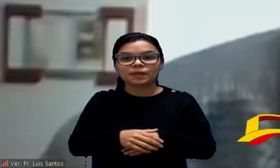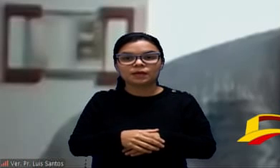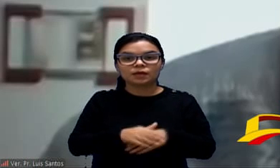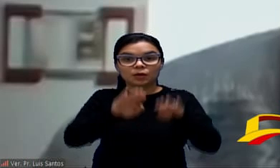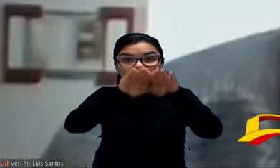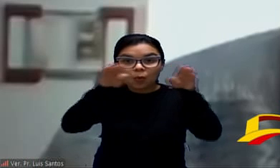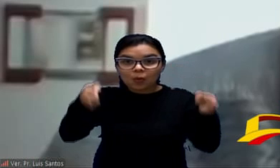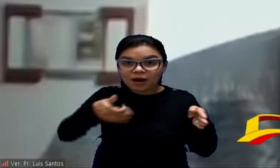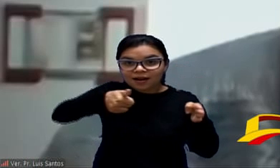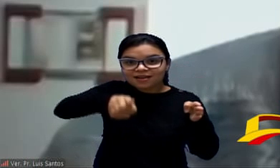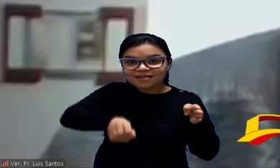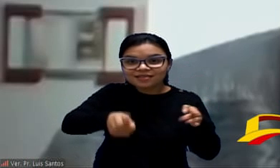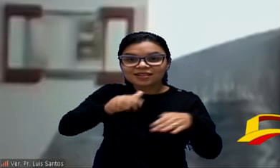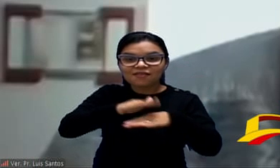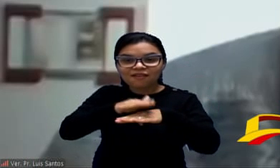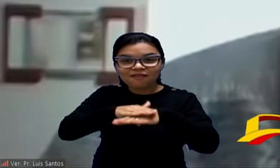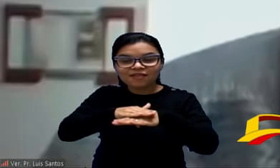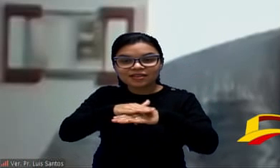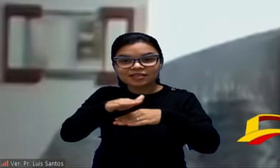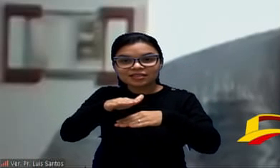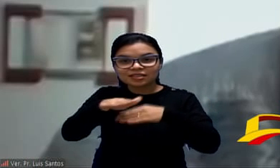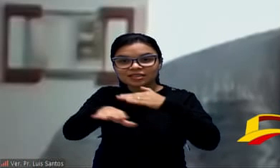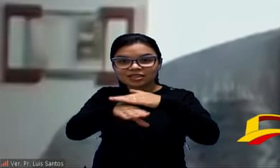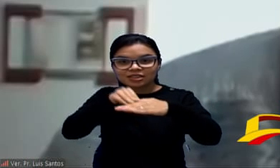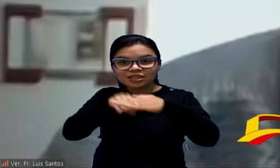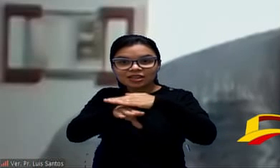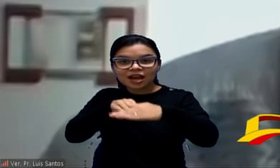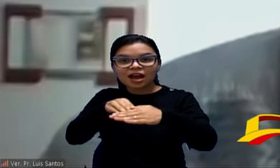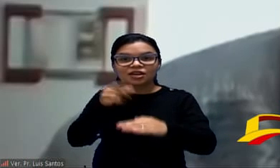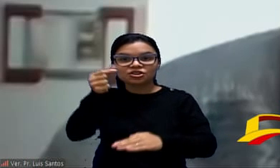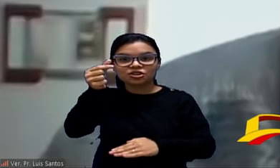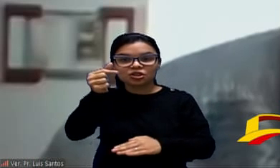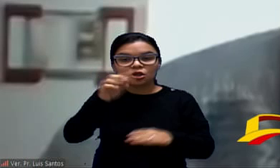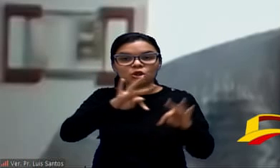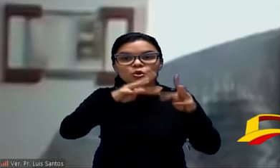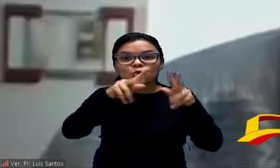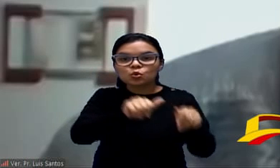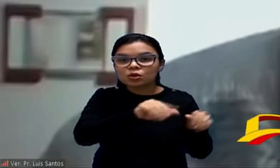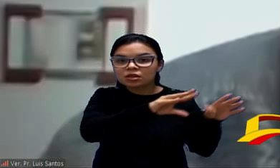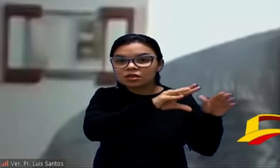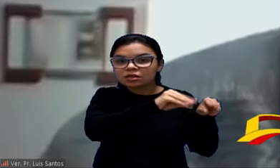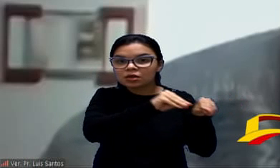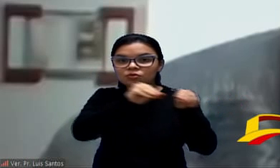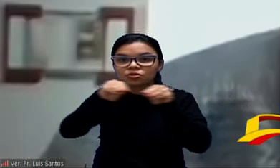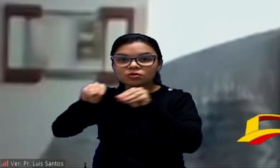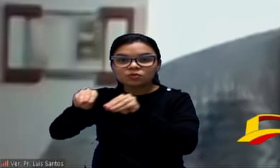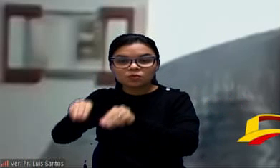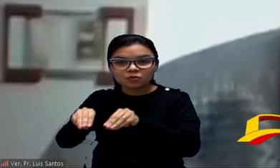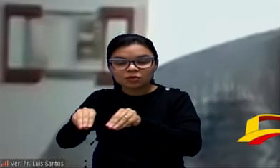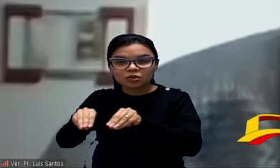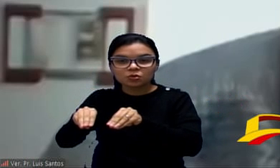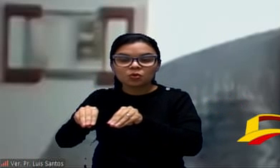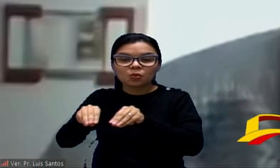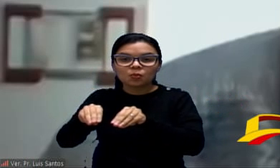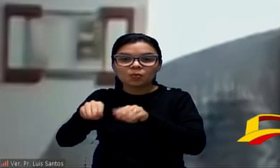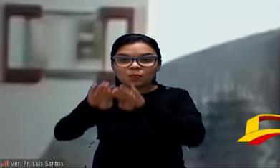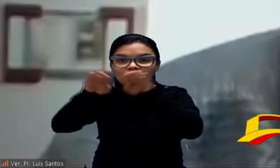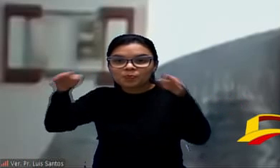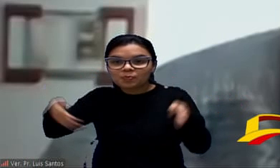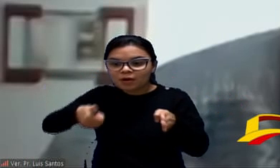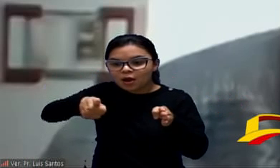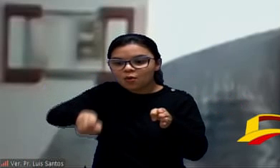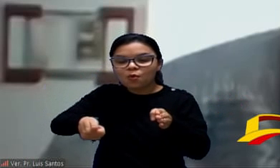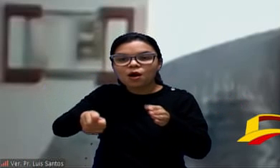humanos, tudo eles estão transferindo para o caixa eletrônico. E a mesma